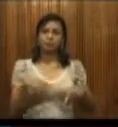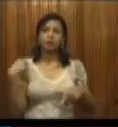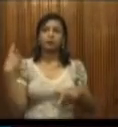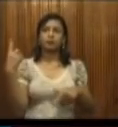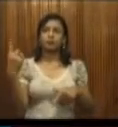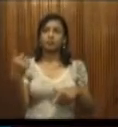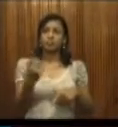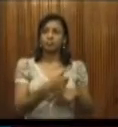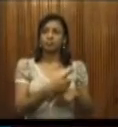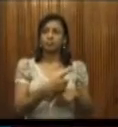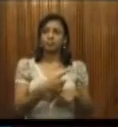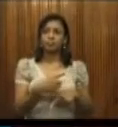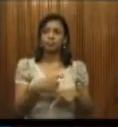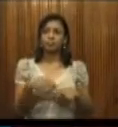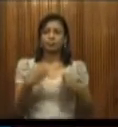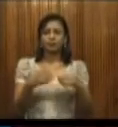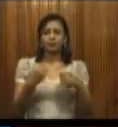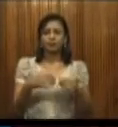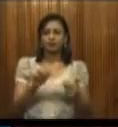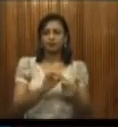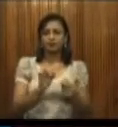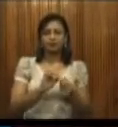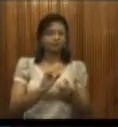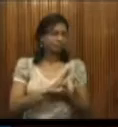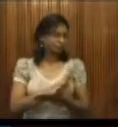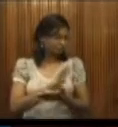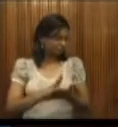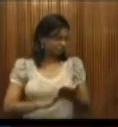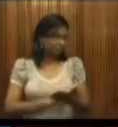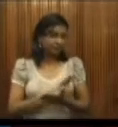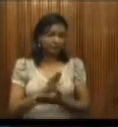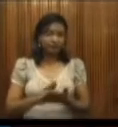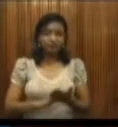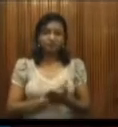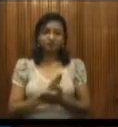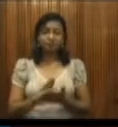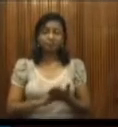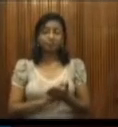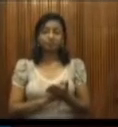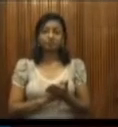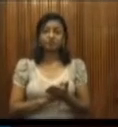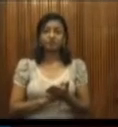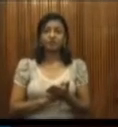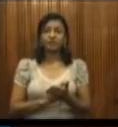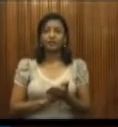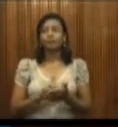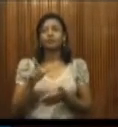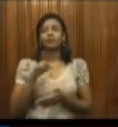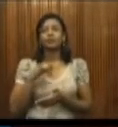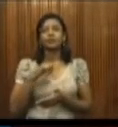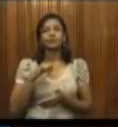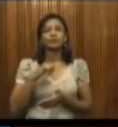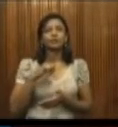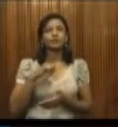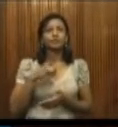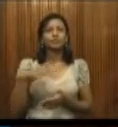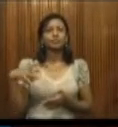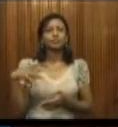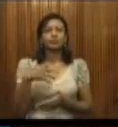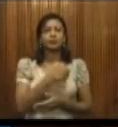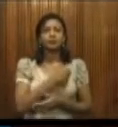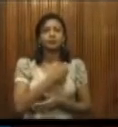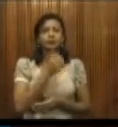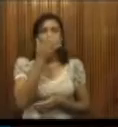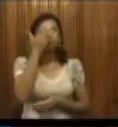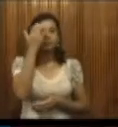Lembra o que Jesus Cristo fala? Quão difícil é para o rico entrar no reino de Deus. E ele explica: